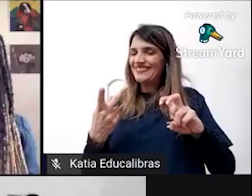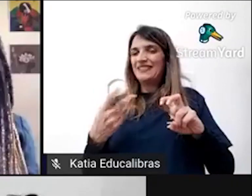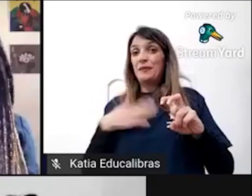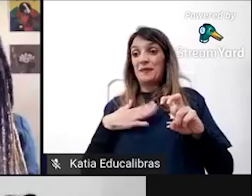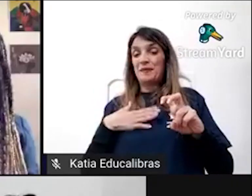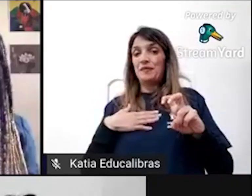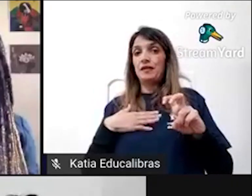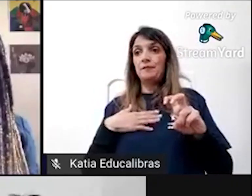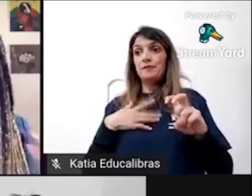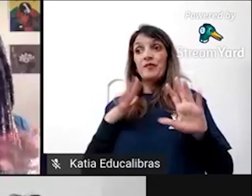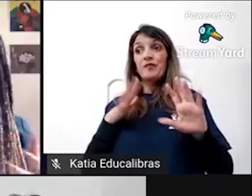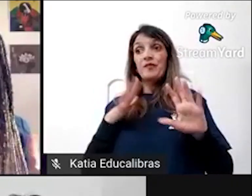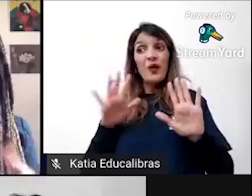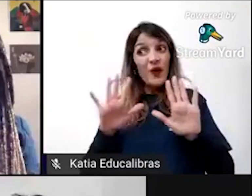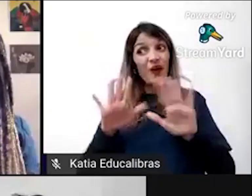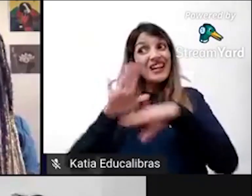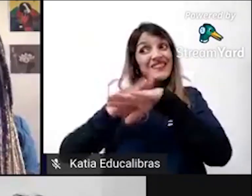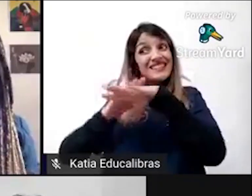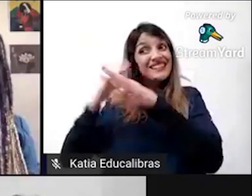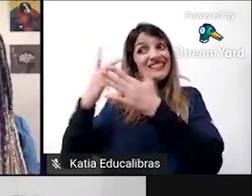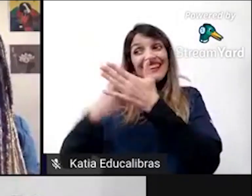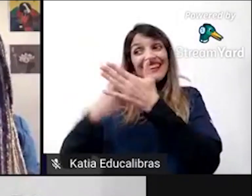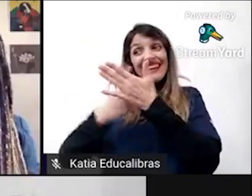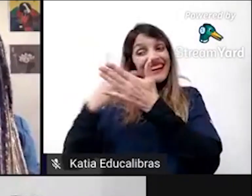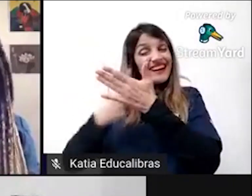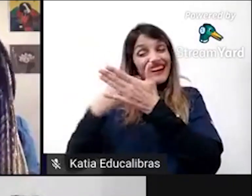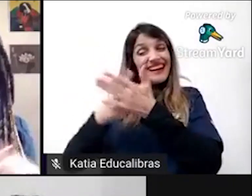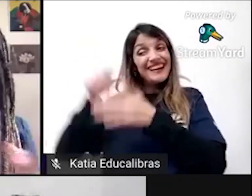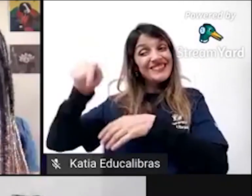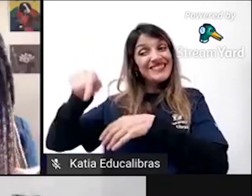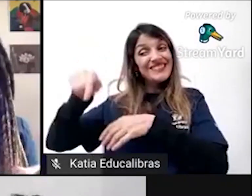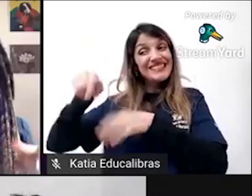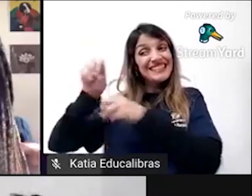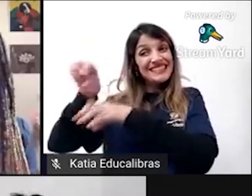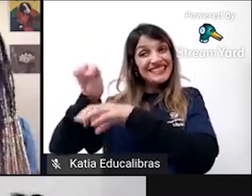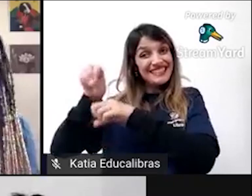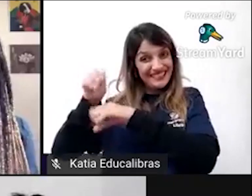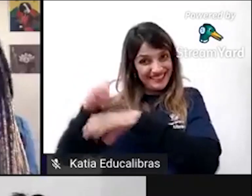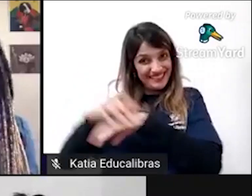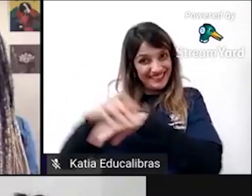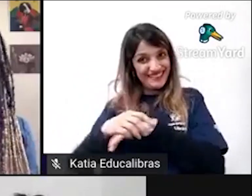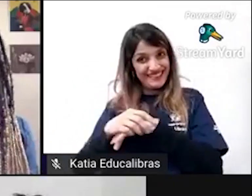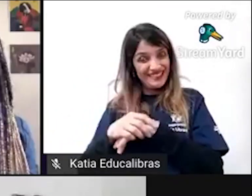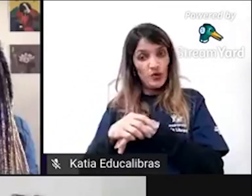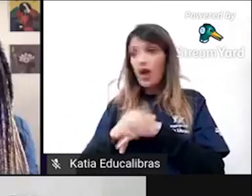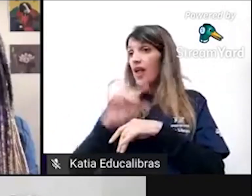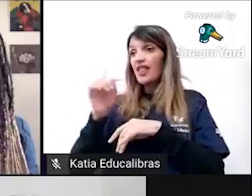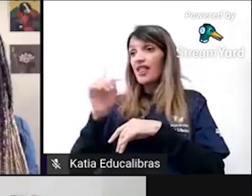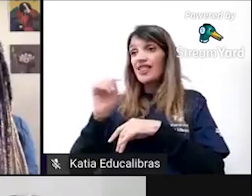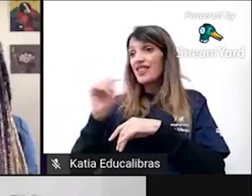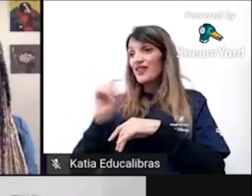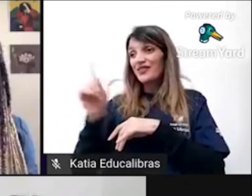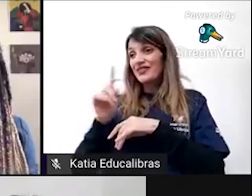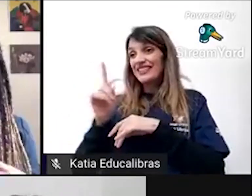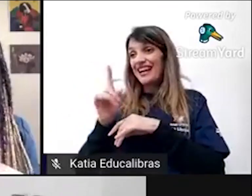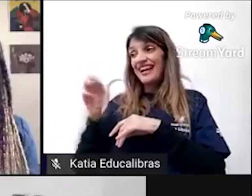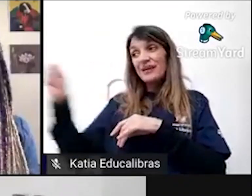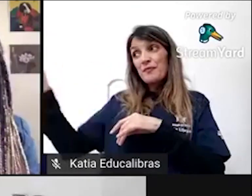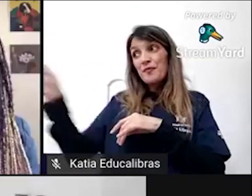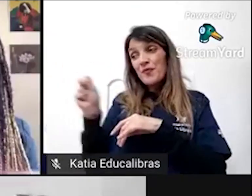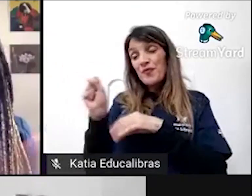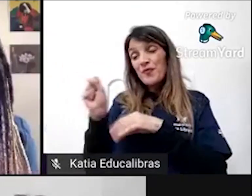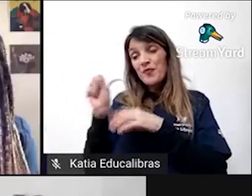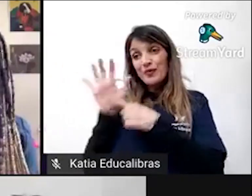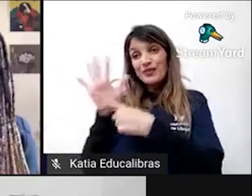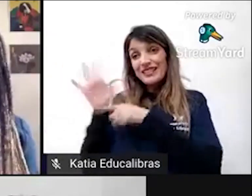grande equívoco aqui da sua prática. Assim, você não está trazendo os povos indígenas.